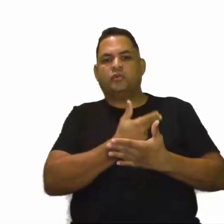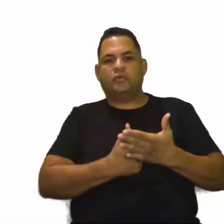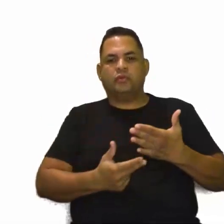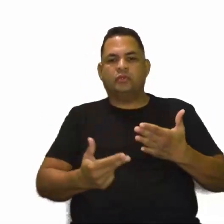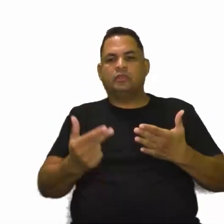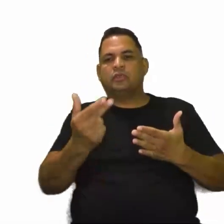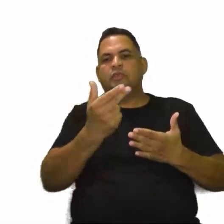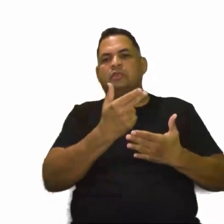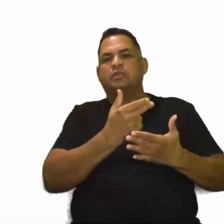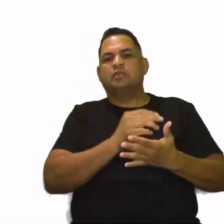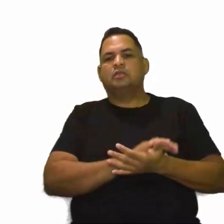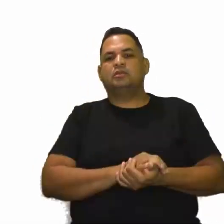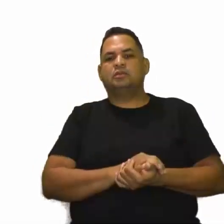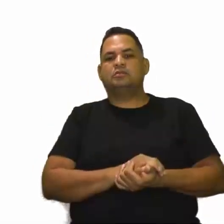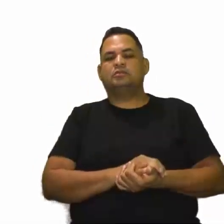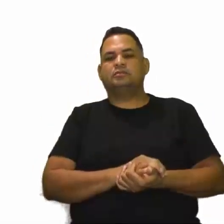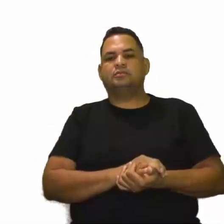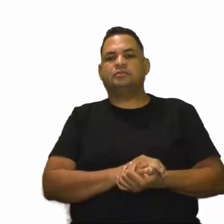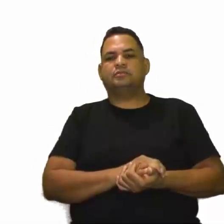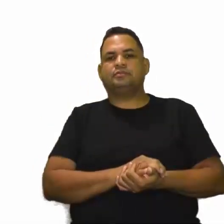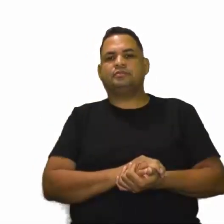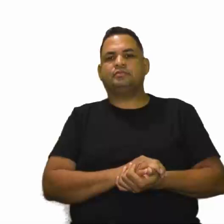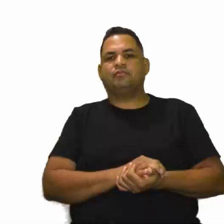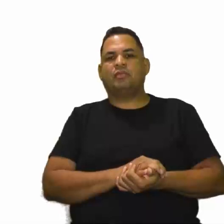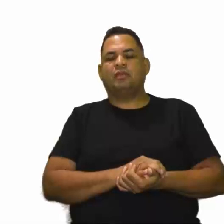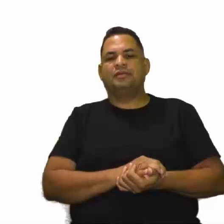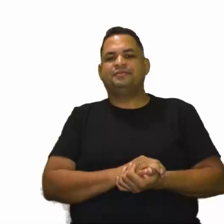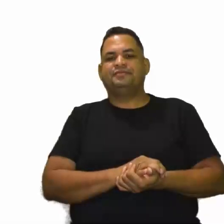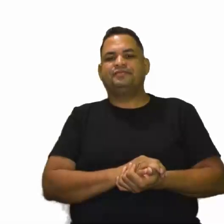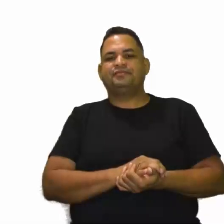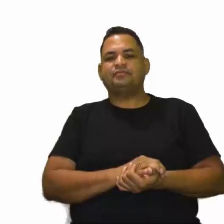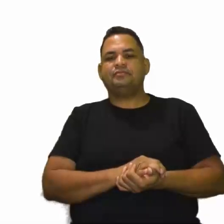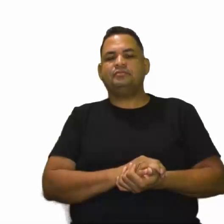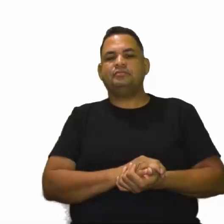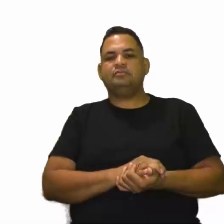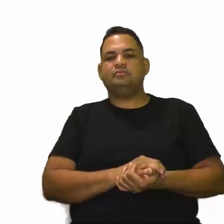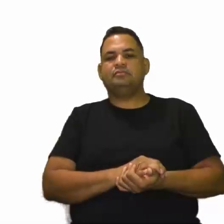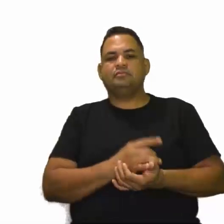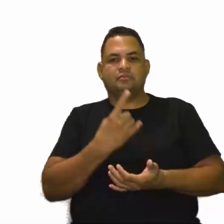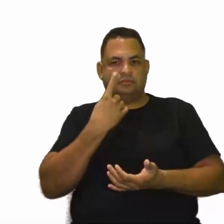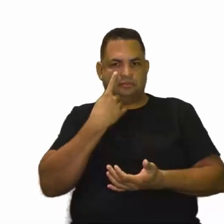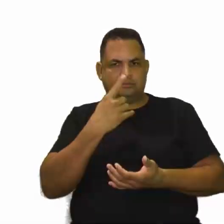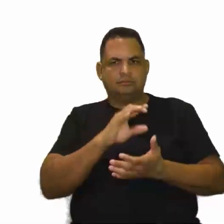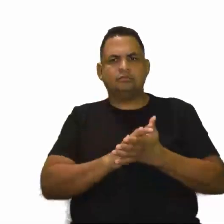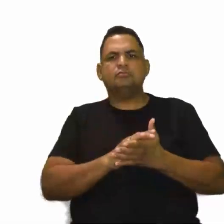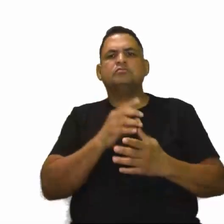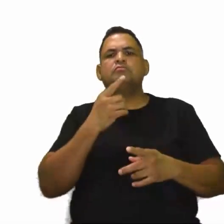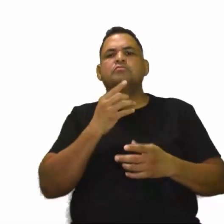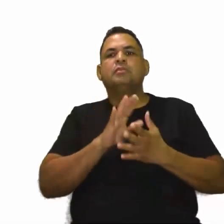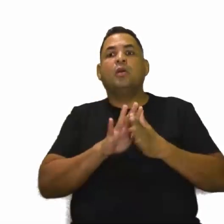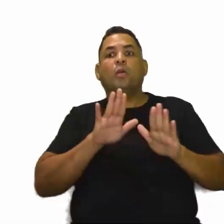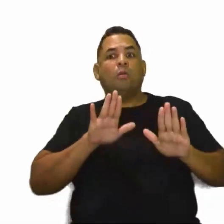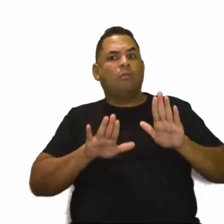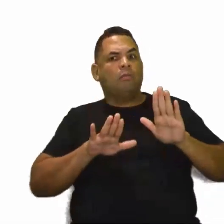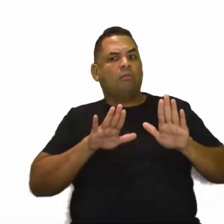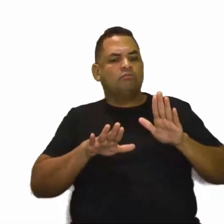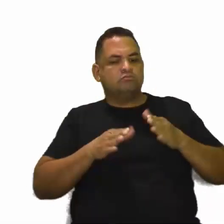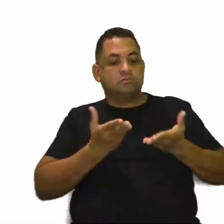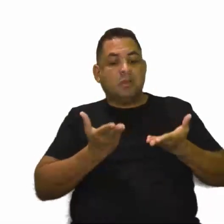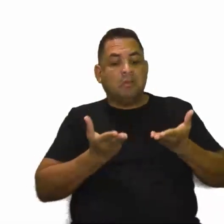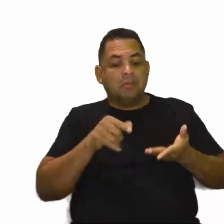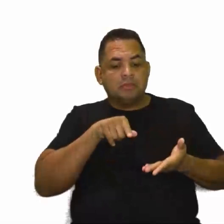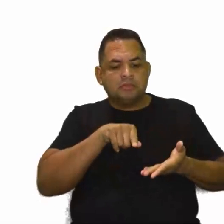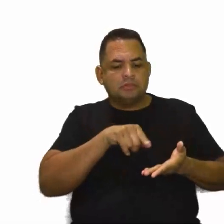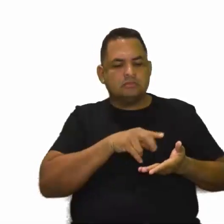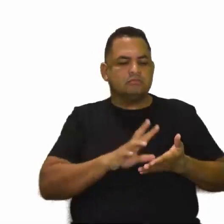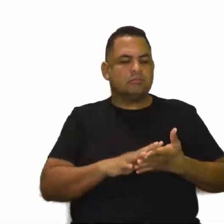charge. Essa charge diz muita coisa, né? Então, olha o que a moça diz. Cuidado, não